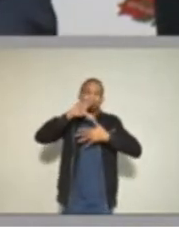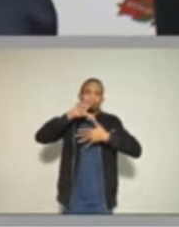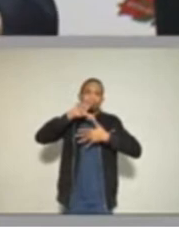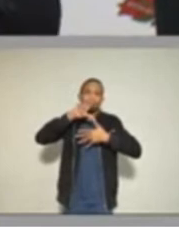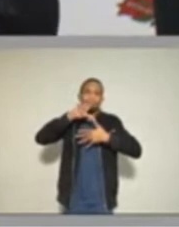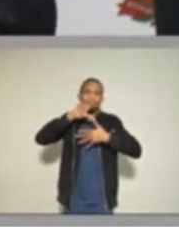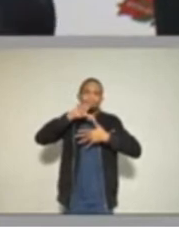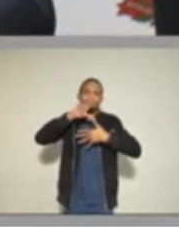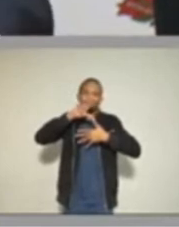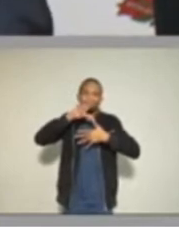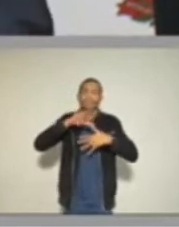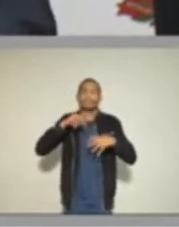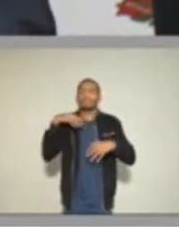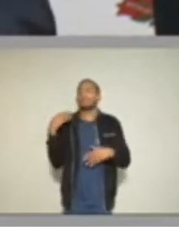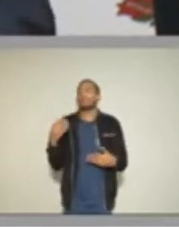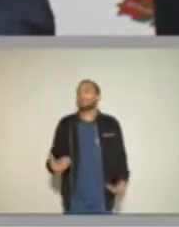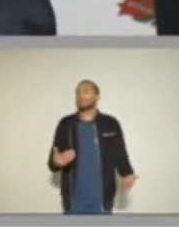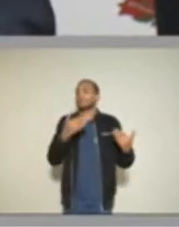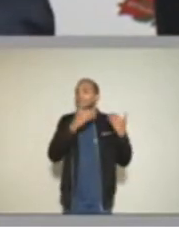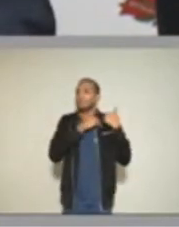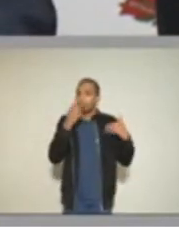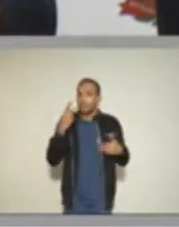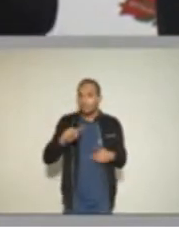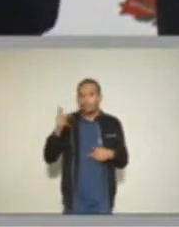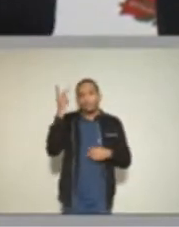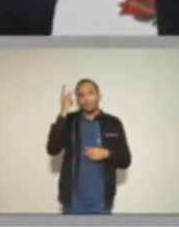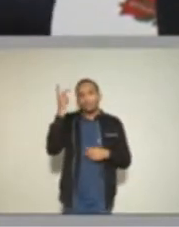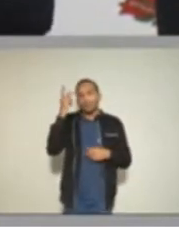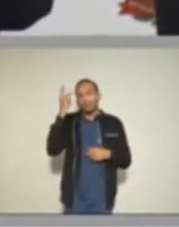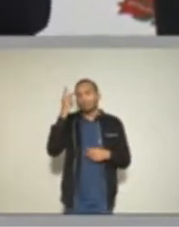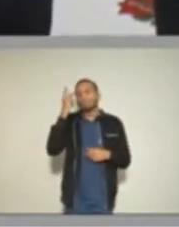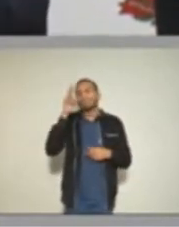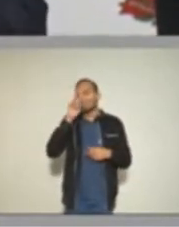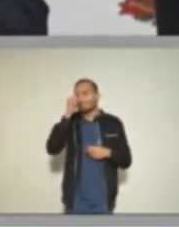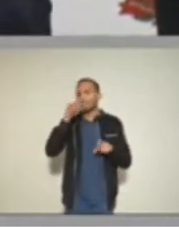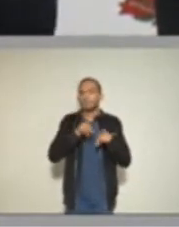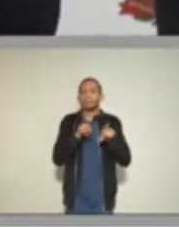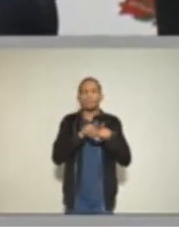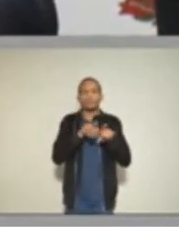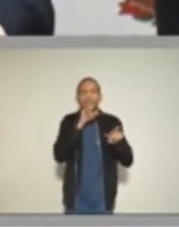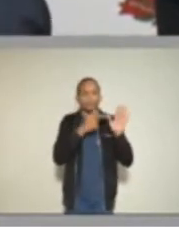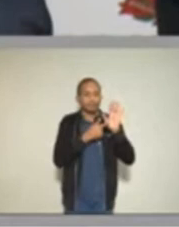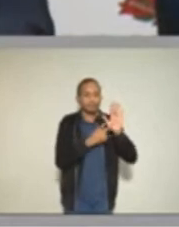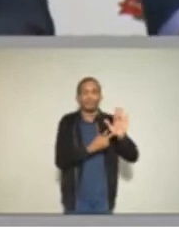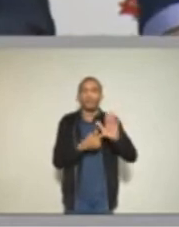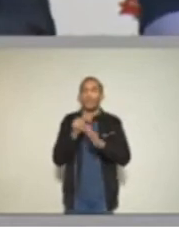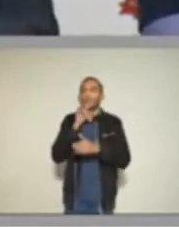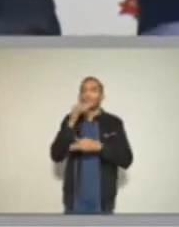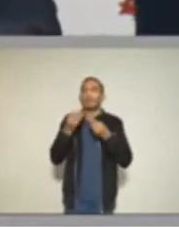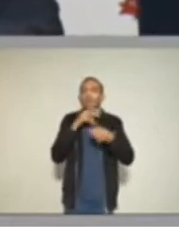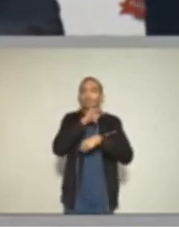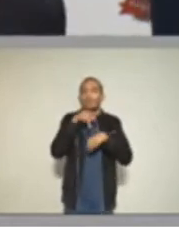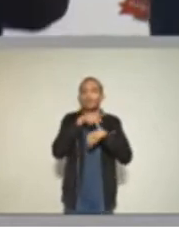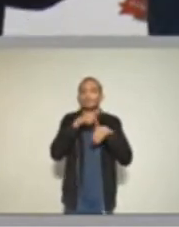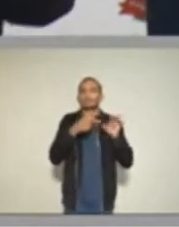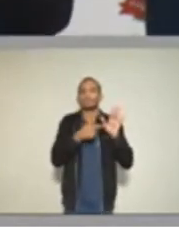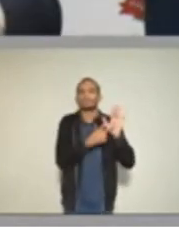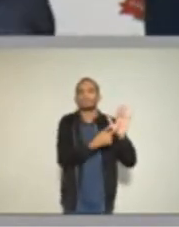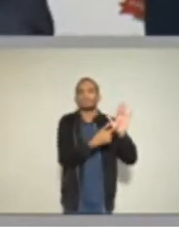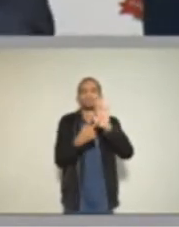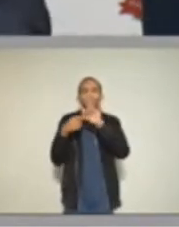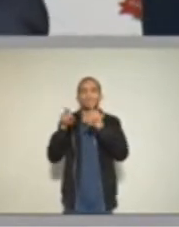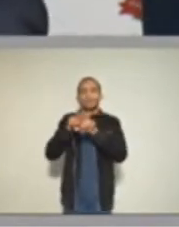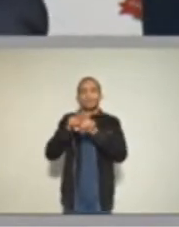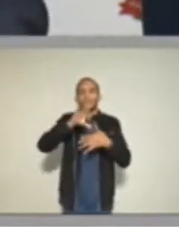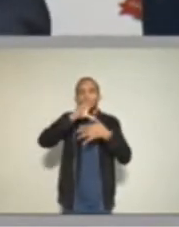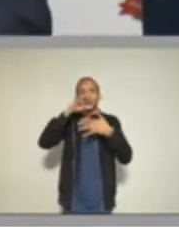Latina. Então, a responsabilidade de São Paulo é imensa a dar exemplo ao nosso país inteiro e à América